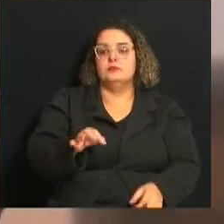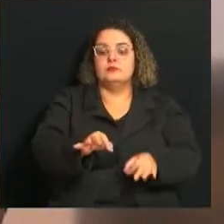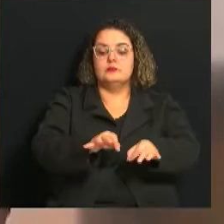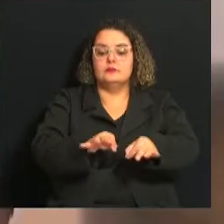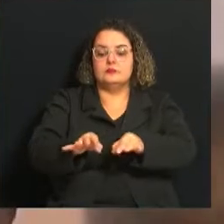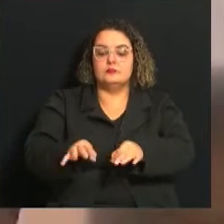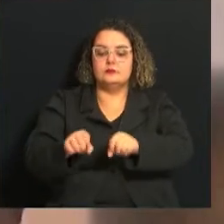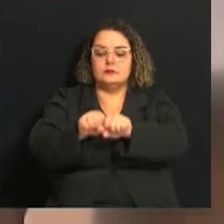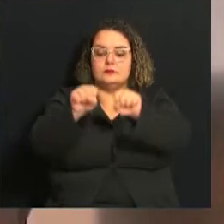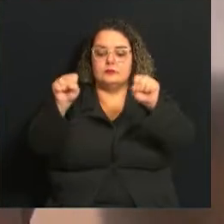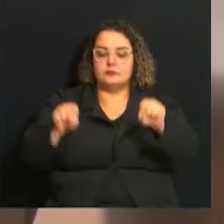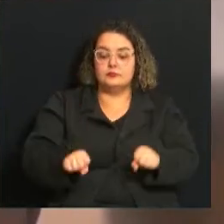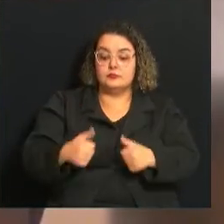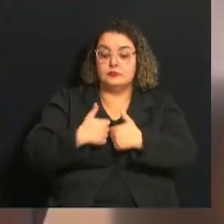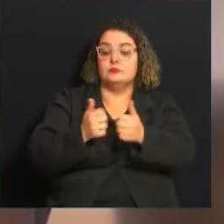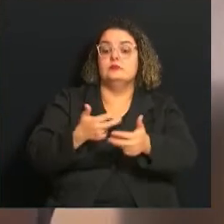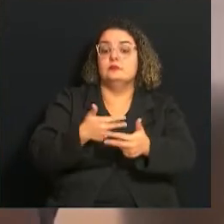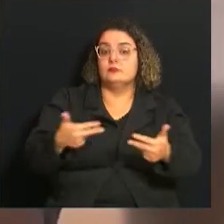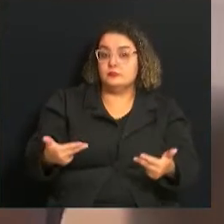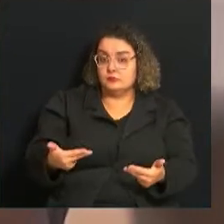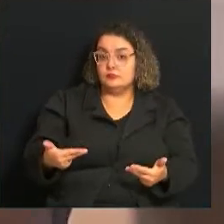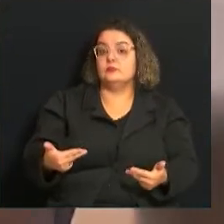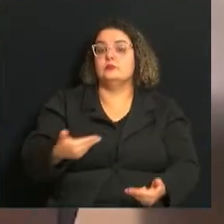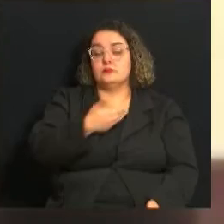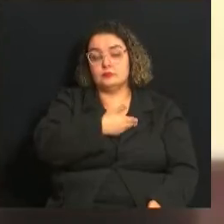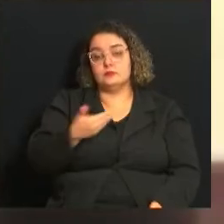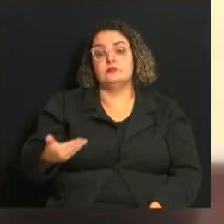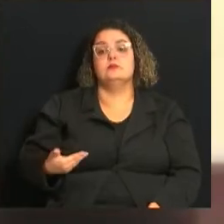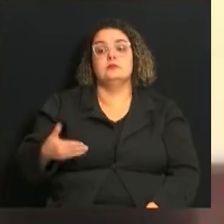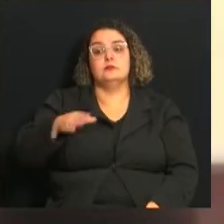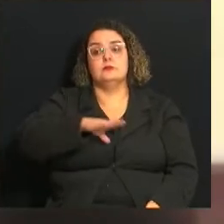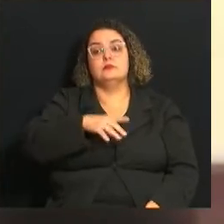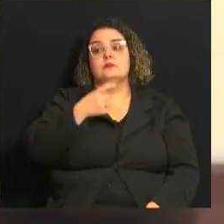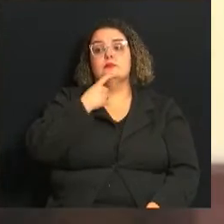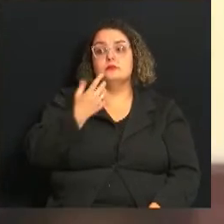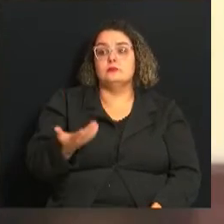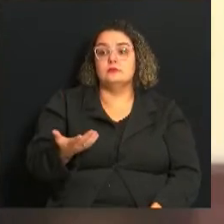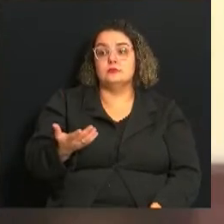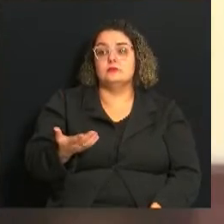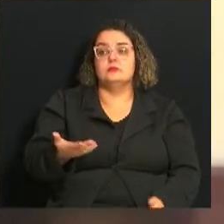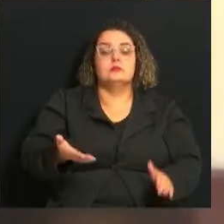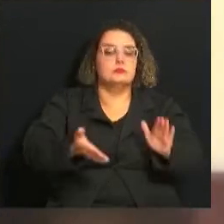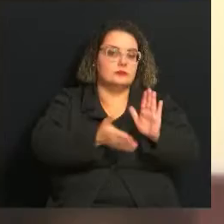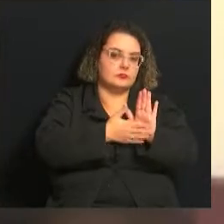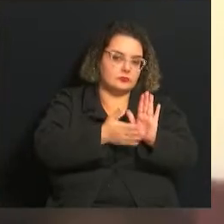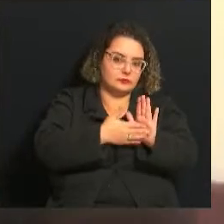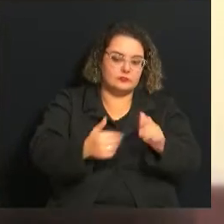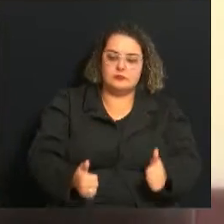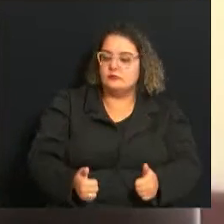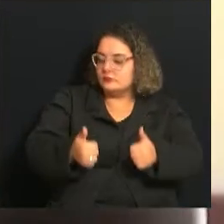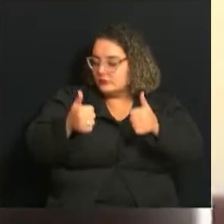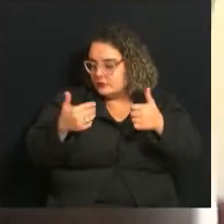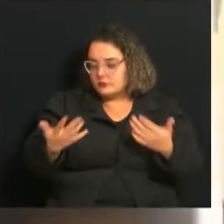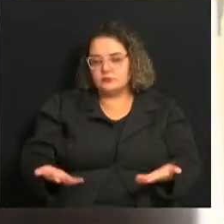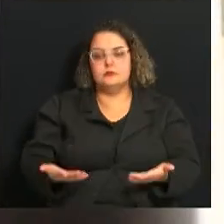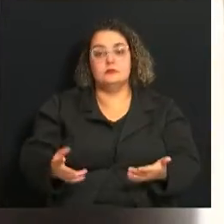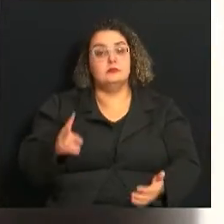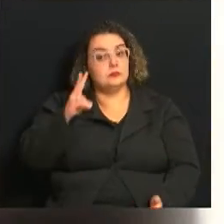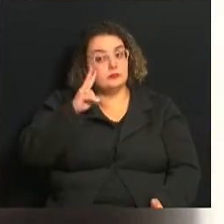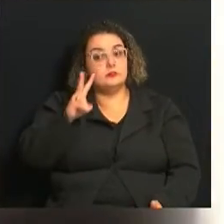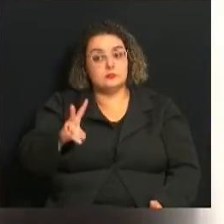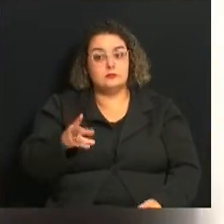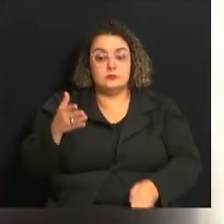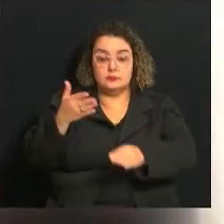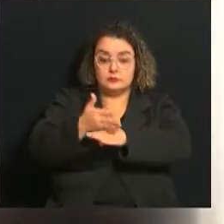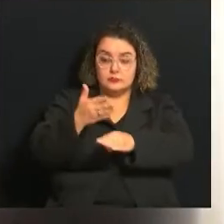sistema de transporte público coletivo de Campinas. Acho positivo, extremamente positivo, visto que nós tivemos a participação